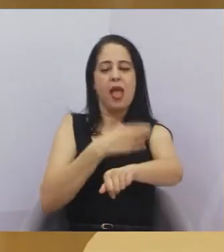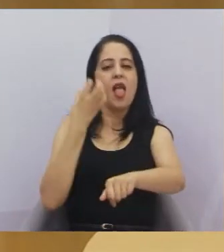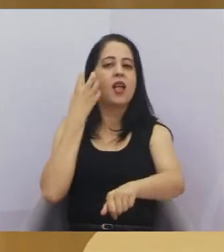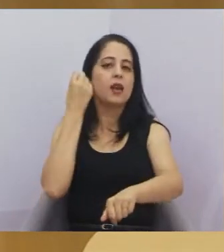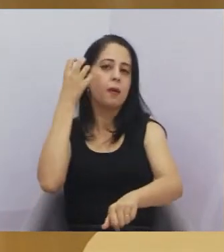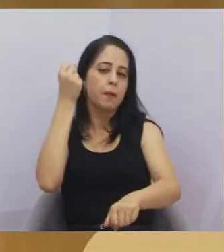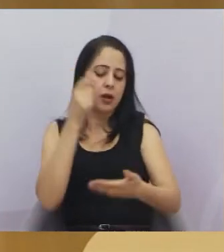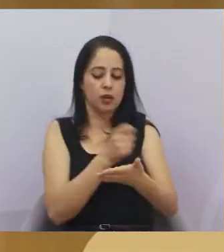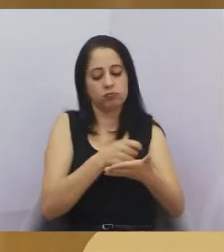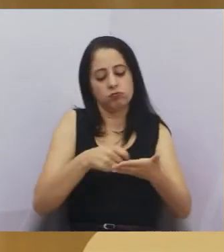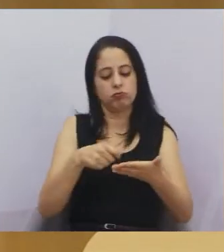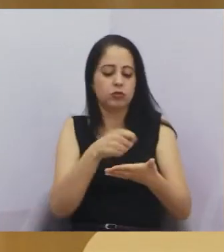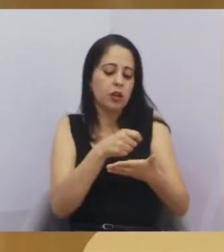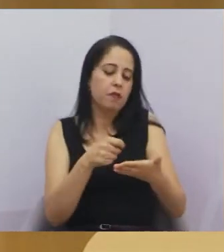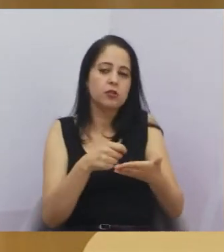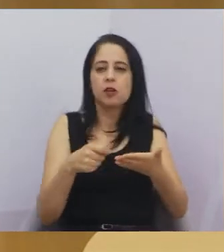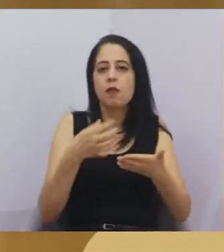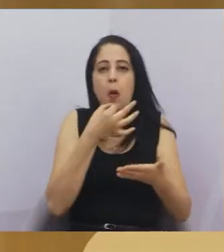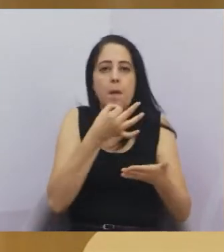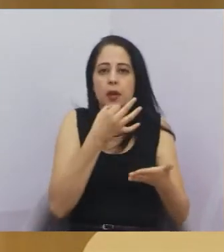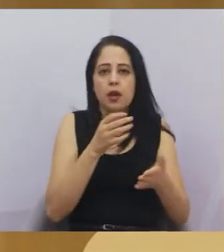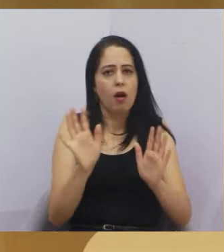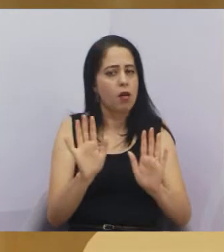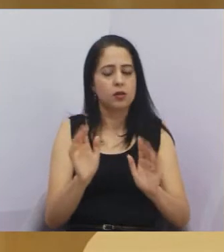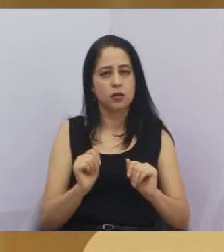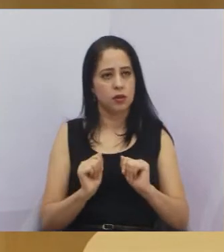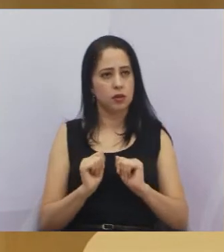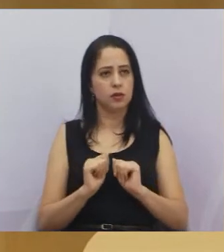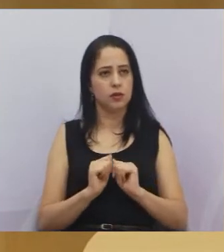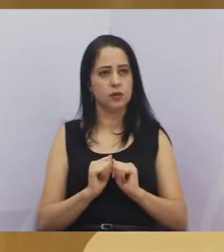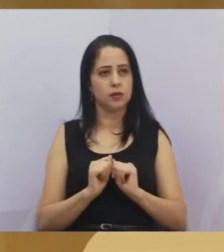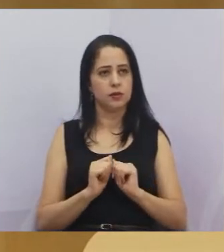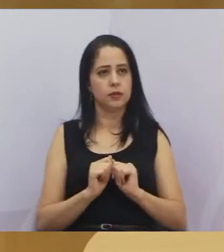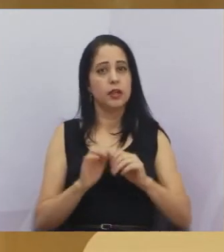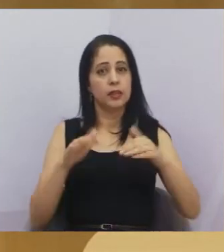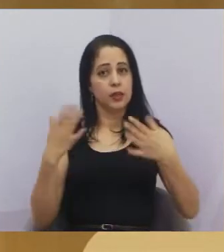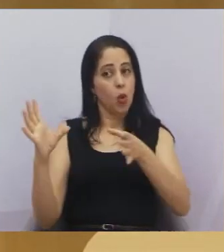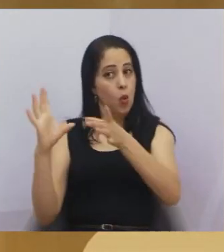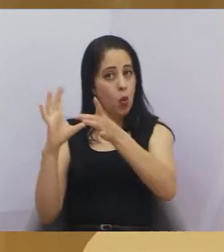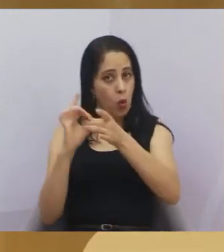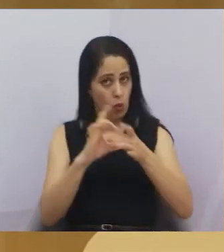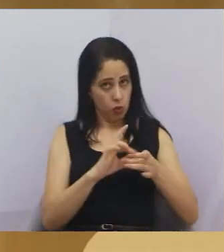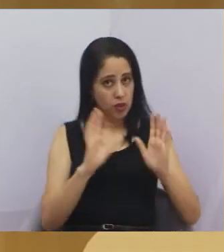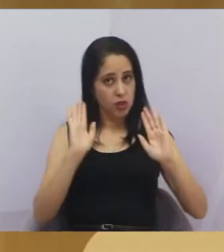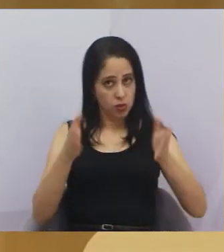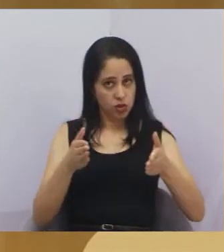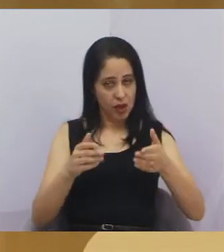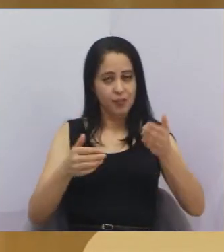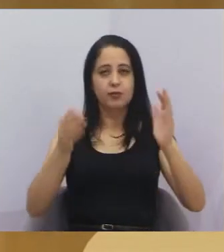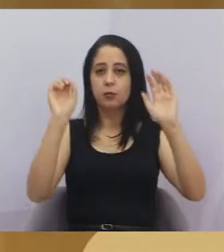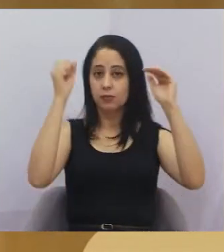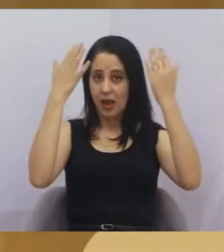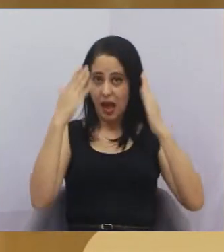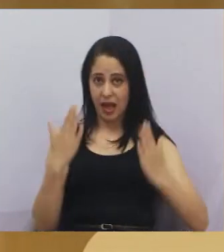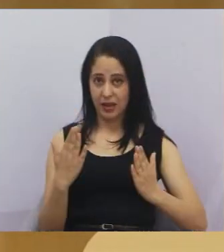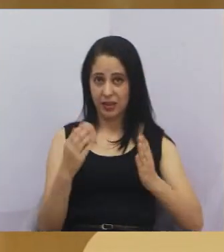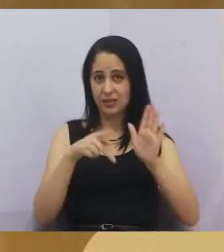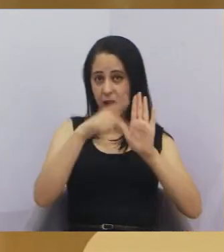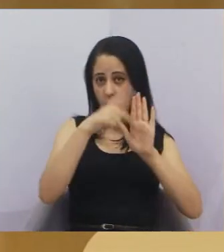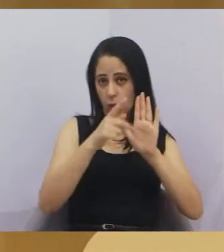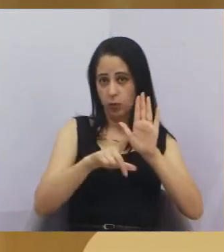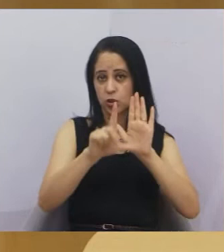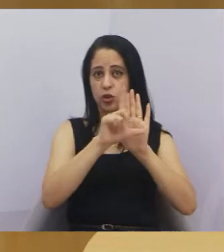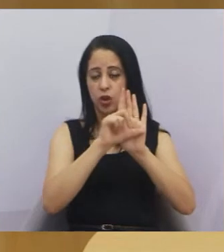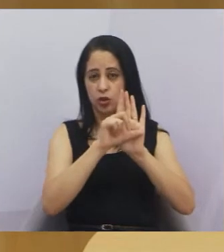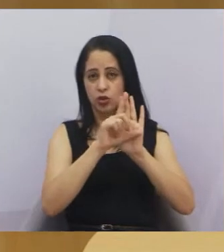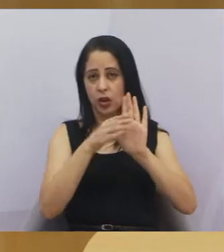aconteceu. Bom, toda essa contextualização, vamos analisar o projeto de leis que